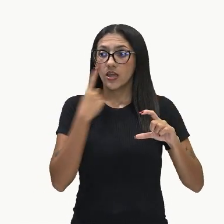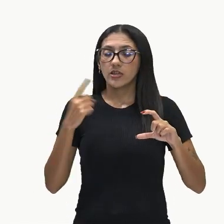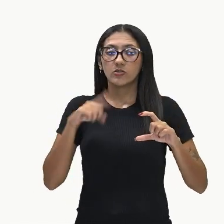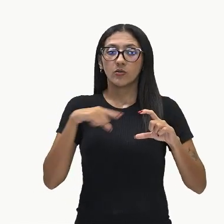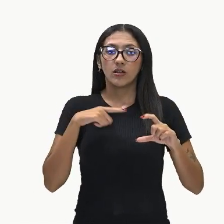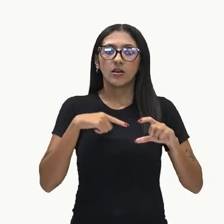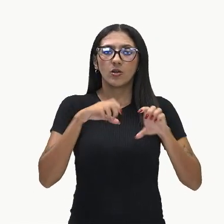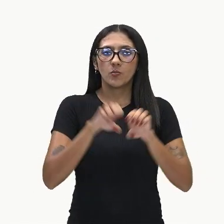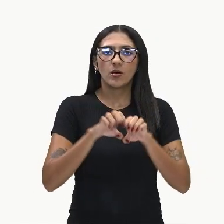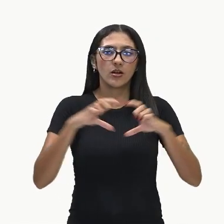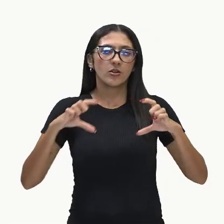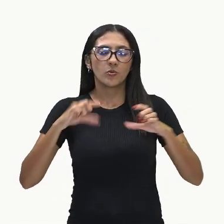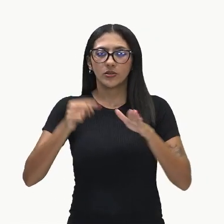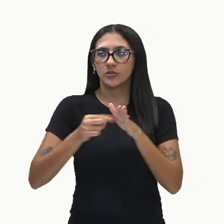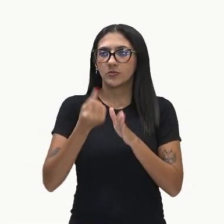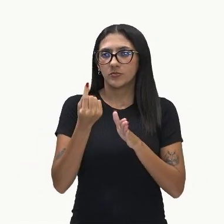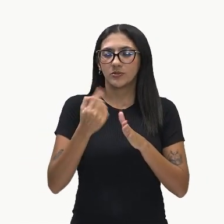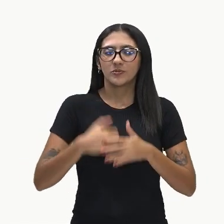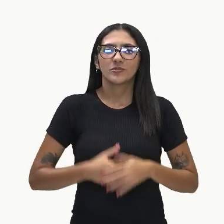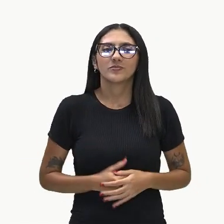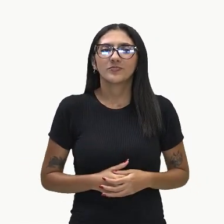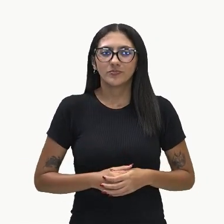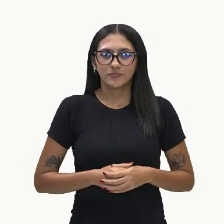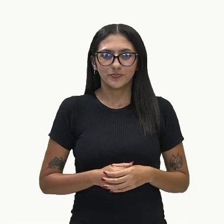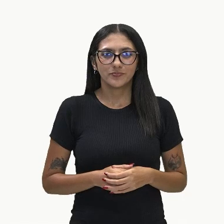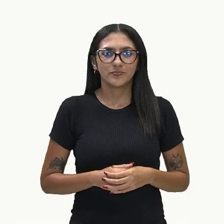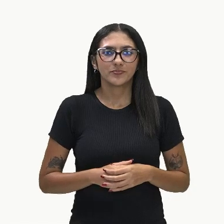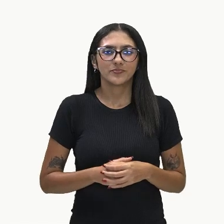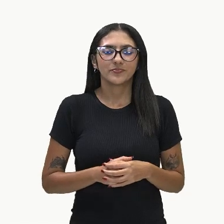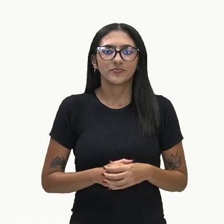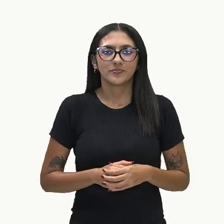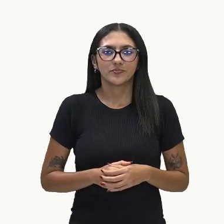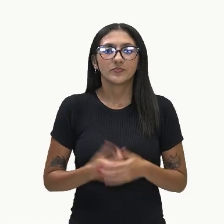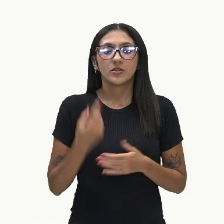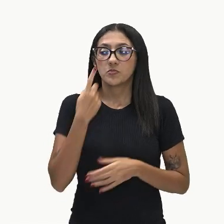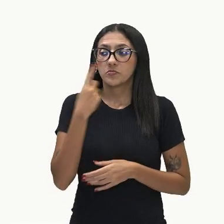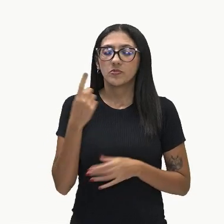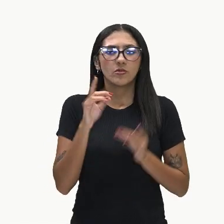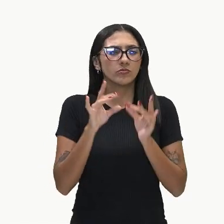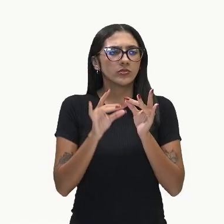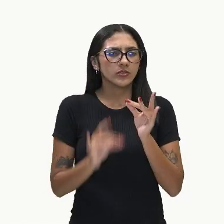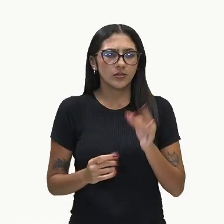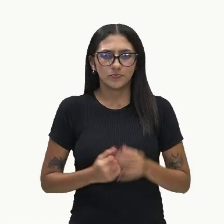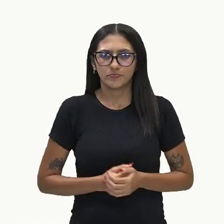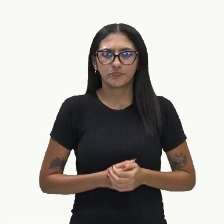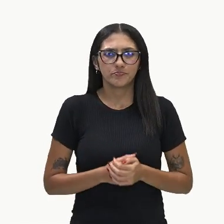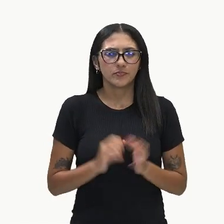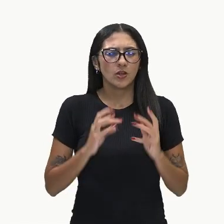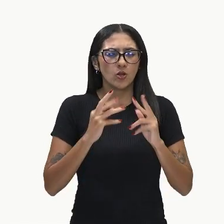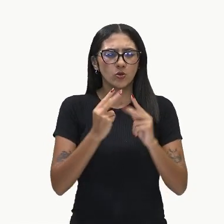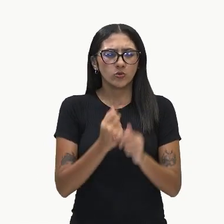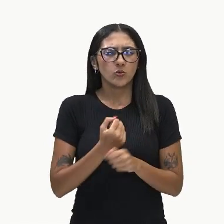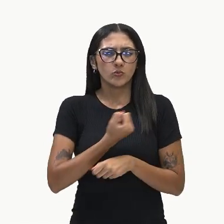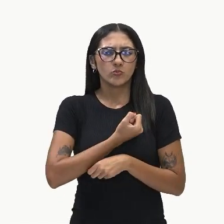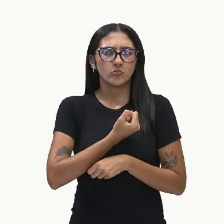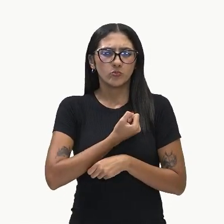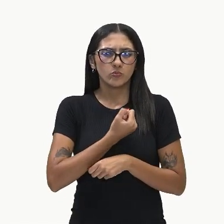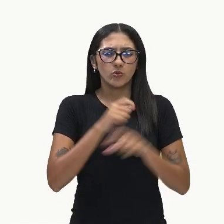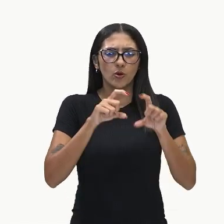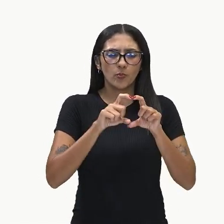equação do primeiro grau. Aqui a nossa definição. Toda sentença matemática expressa por